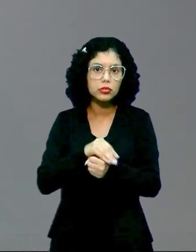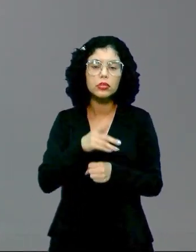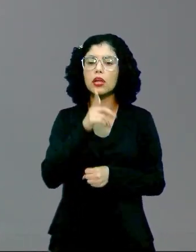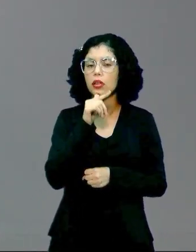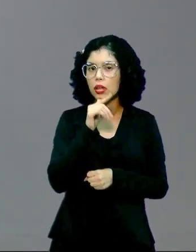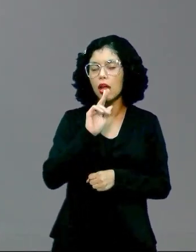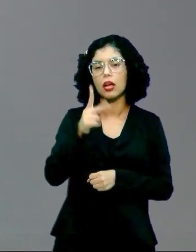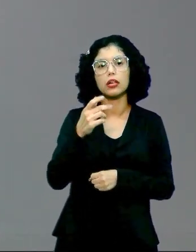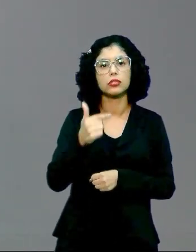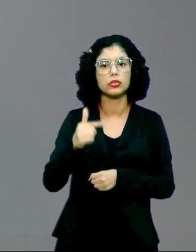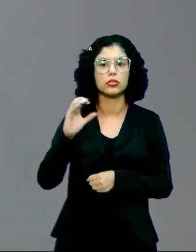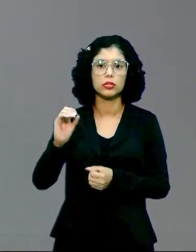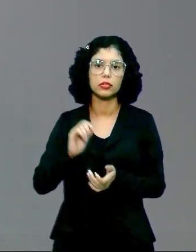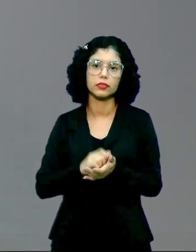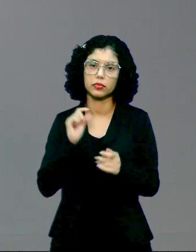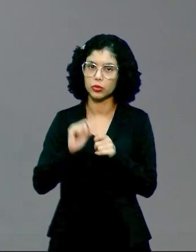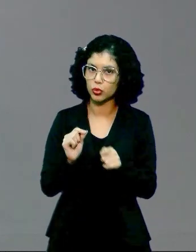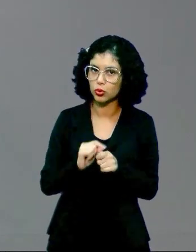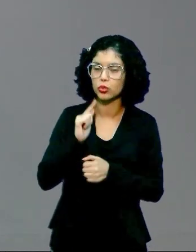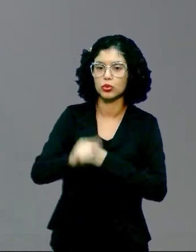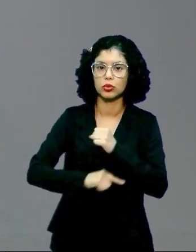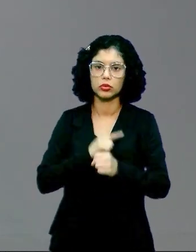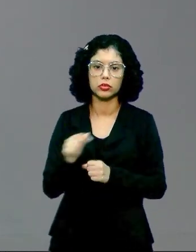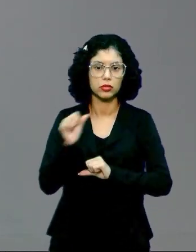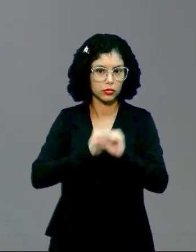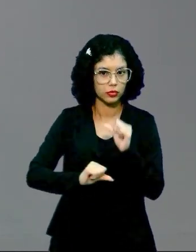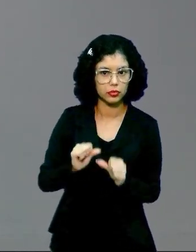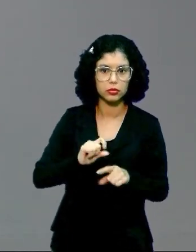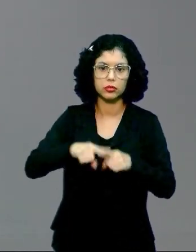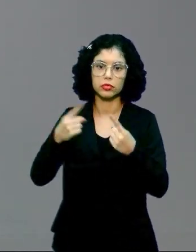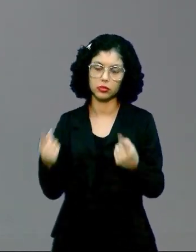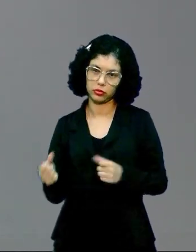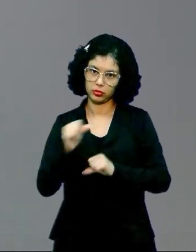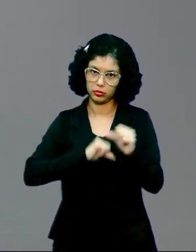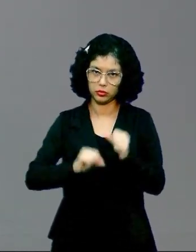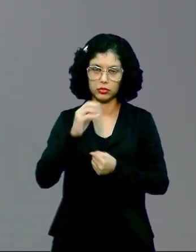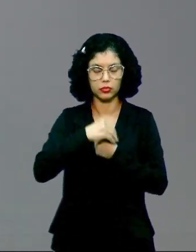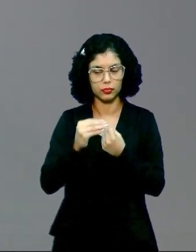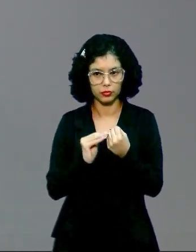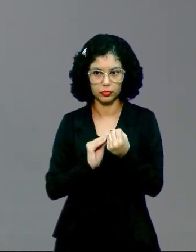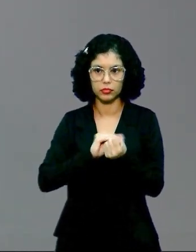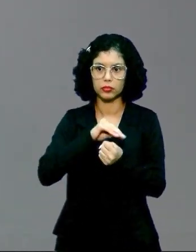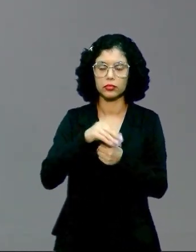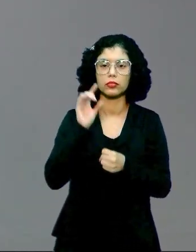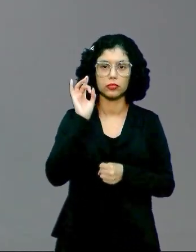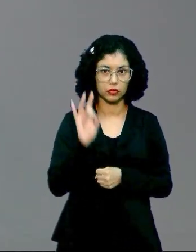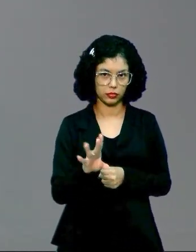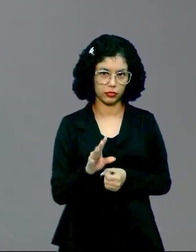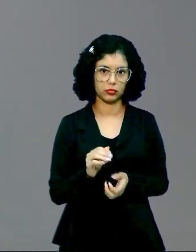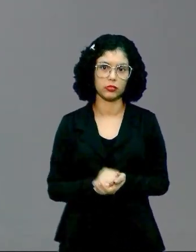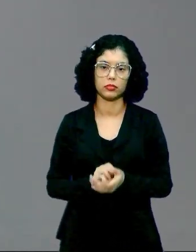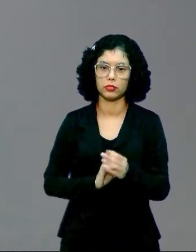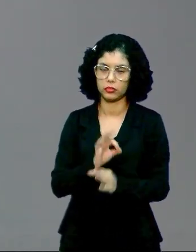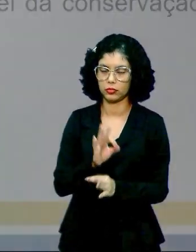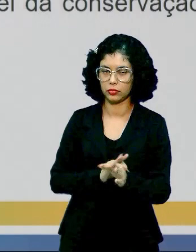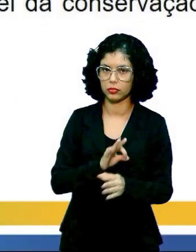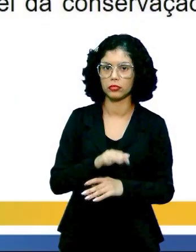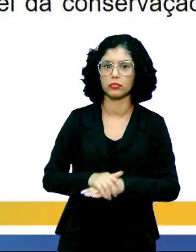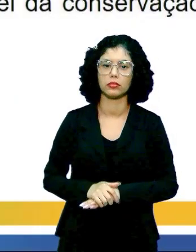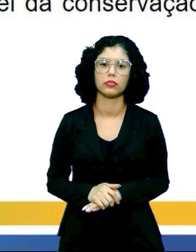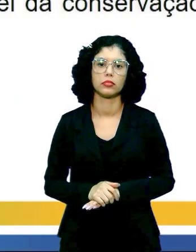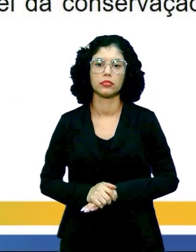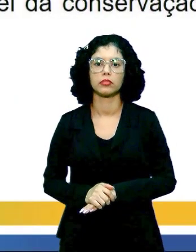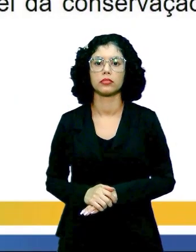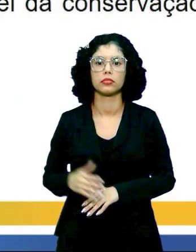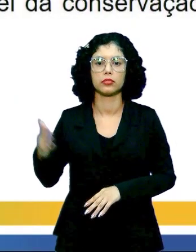água, H2O. Isso faz com que o átomo não mude, mas mude a molécula, tem apenas um rearranjo. Então perceba